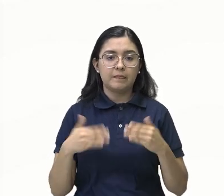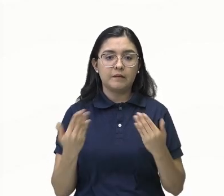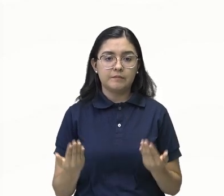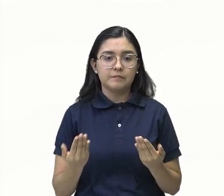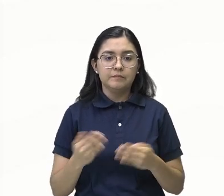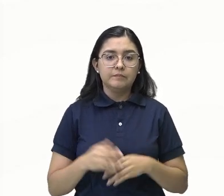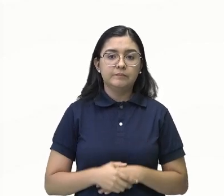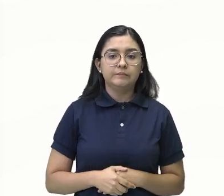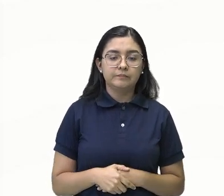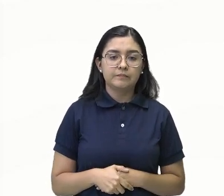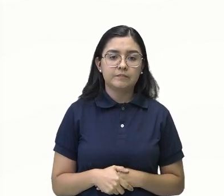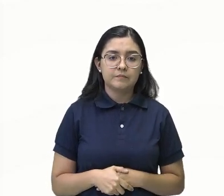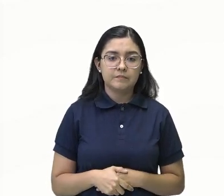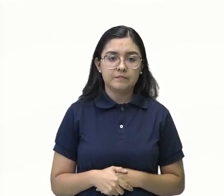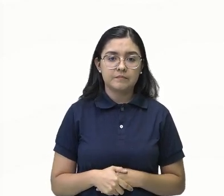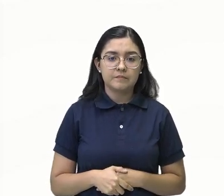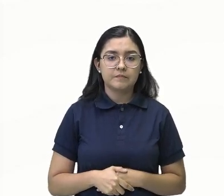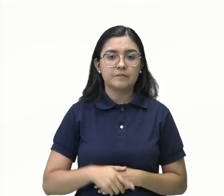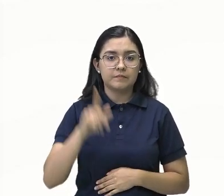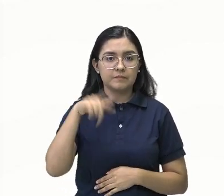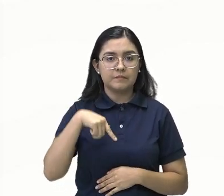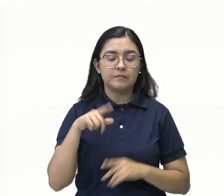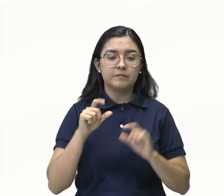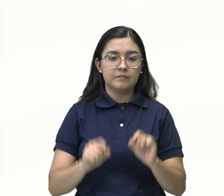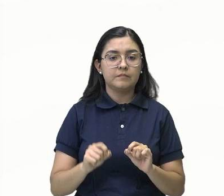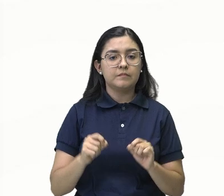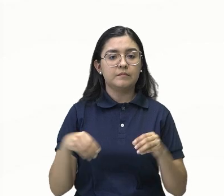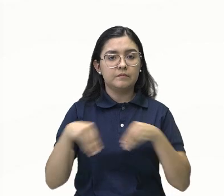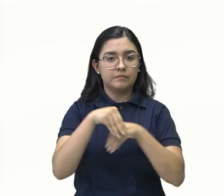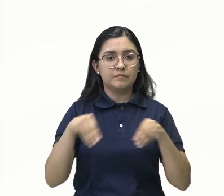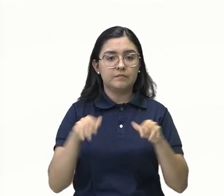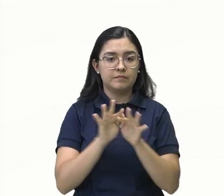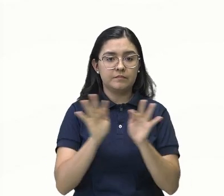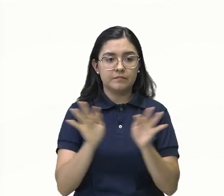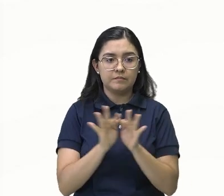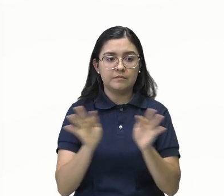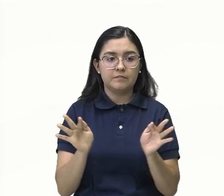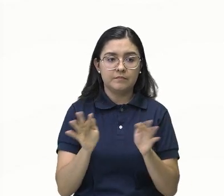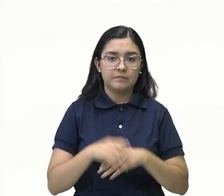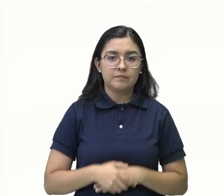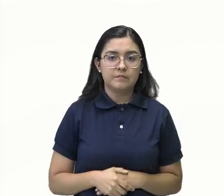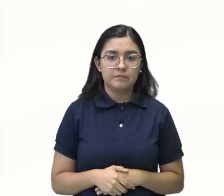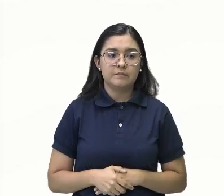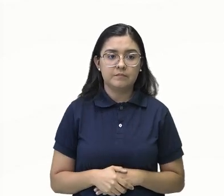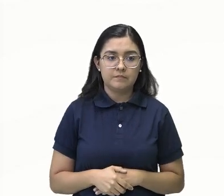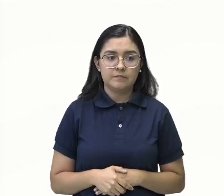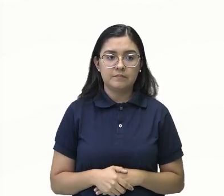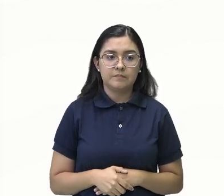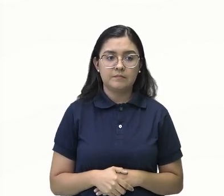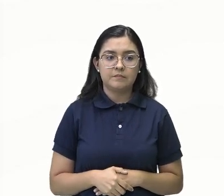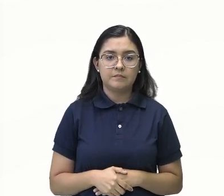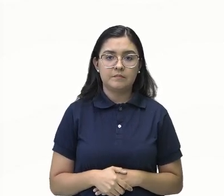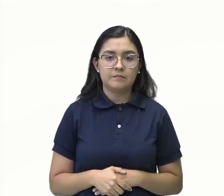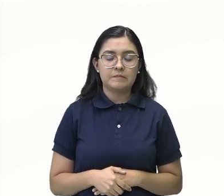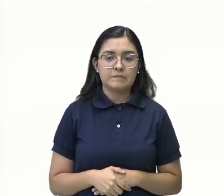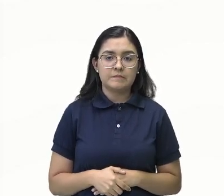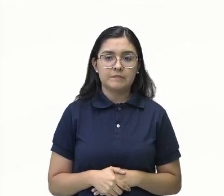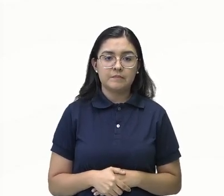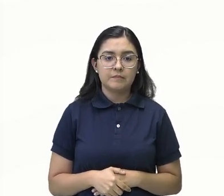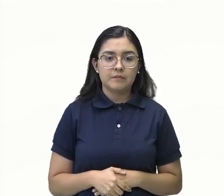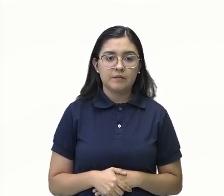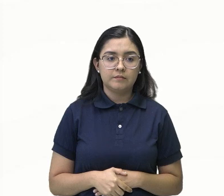pessoal, essa foi a nossa permutação simples, quando nós temos todos os elementos